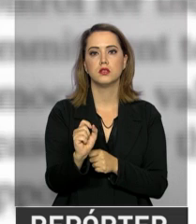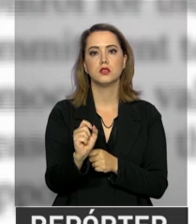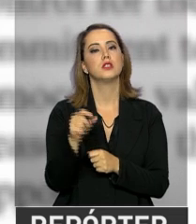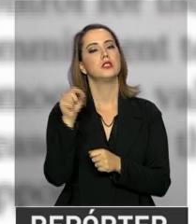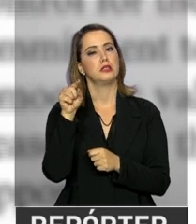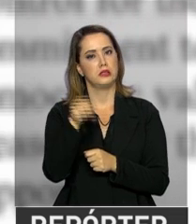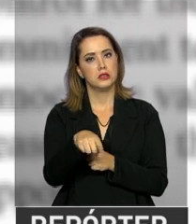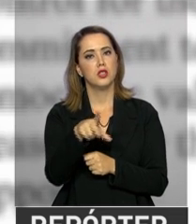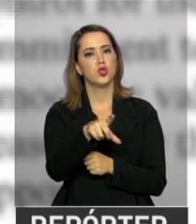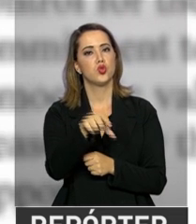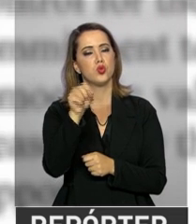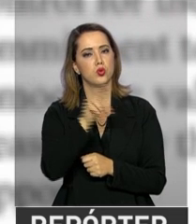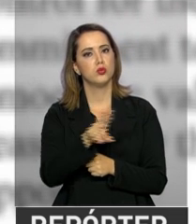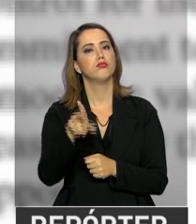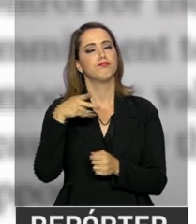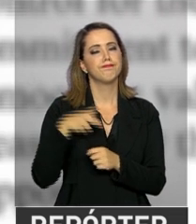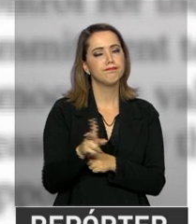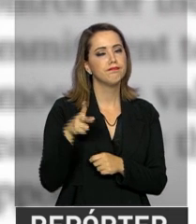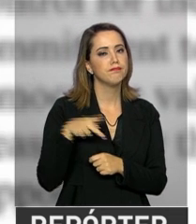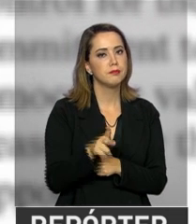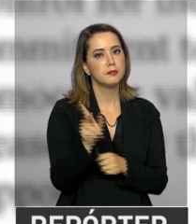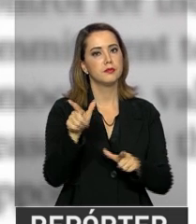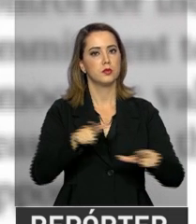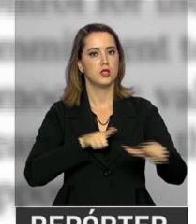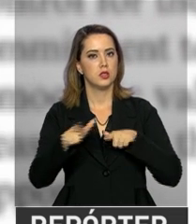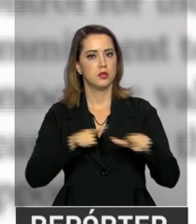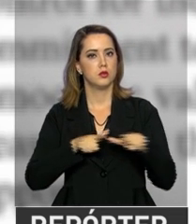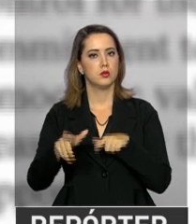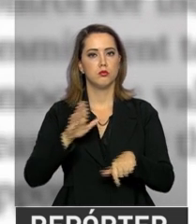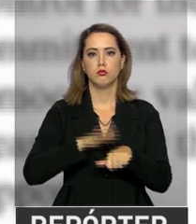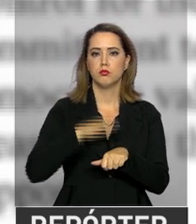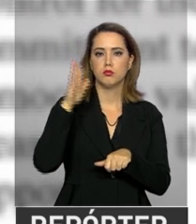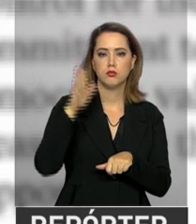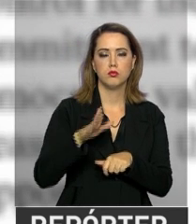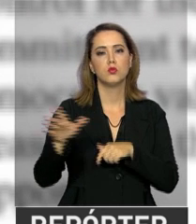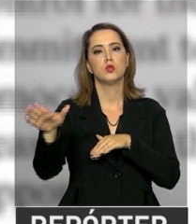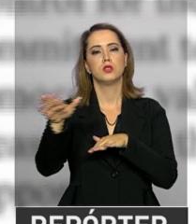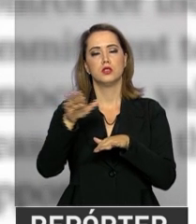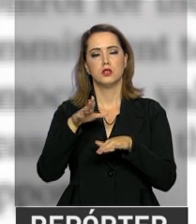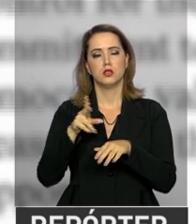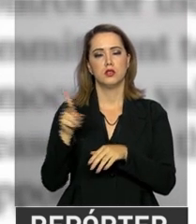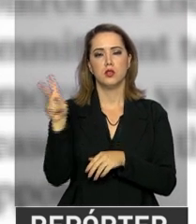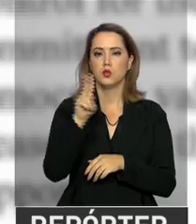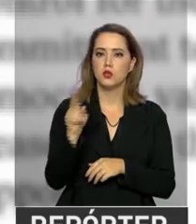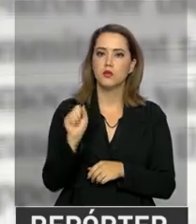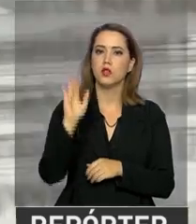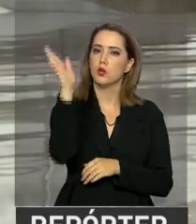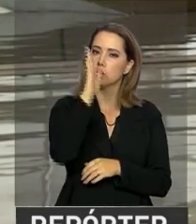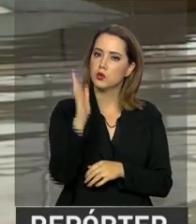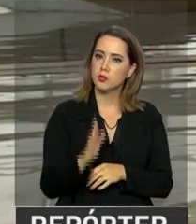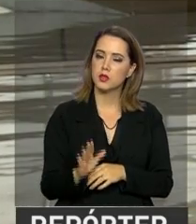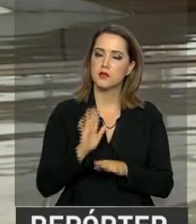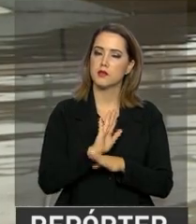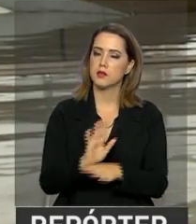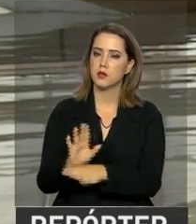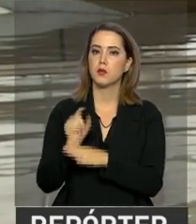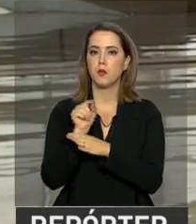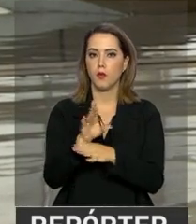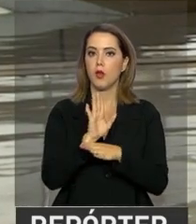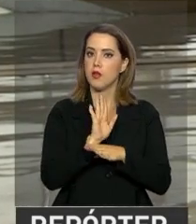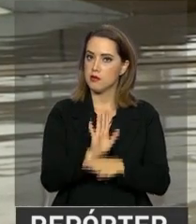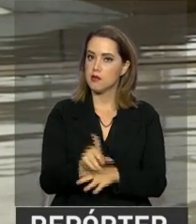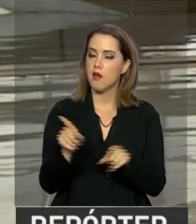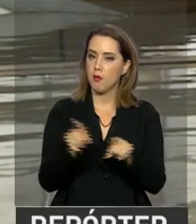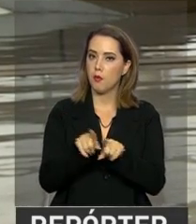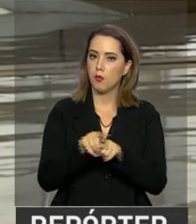Torquato Jardim sempre trabalhou pelos mais altos valores democráticos do Brasil. Essa manifestação de apoio também